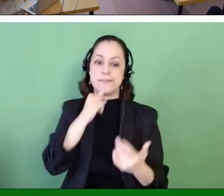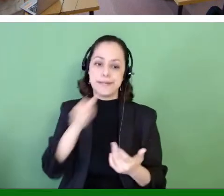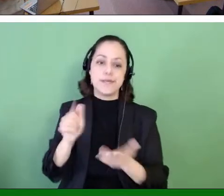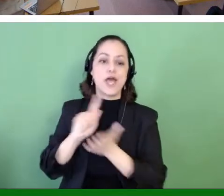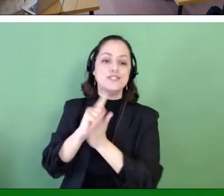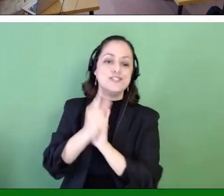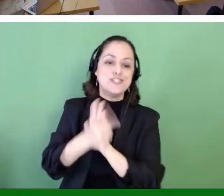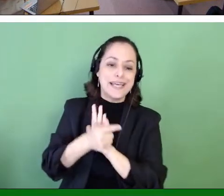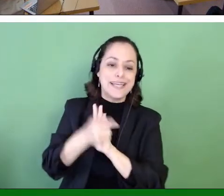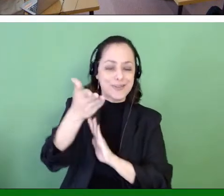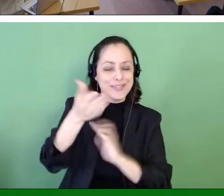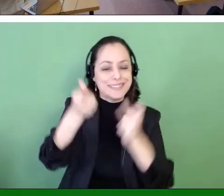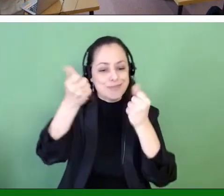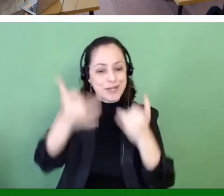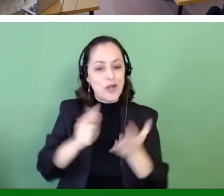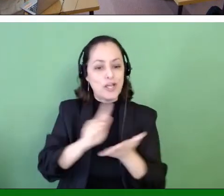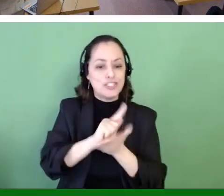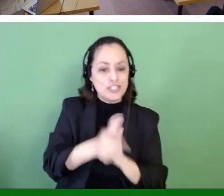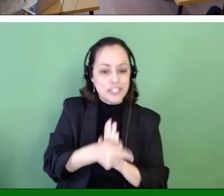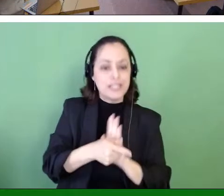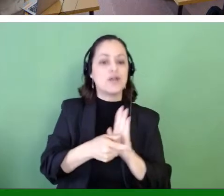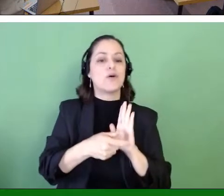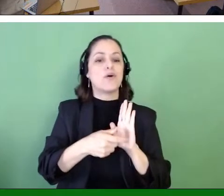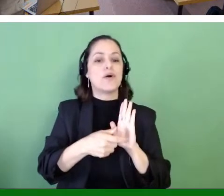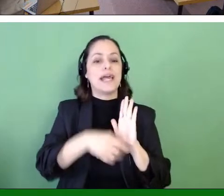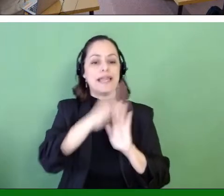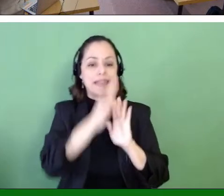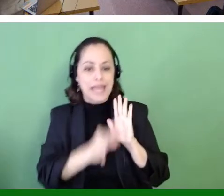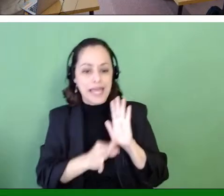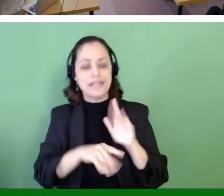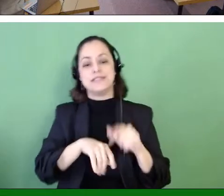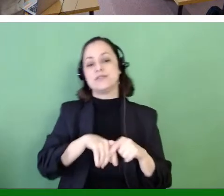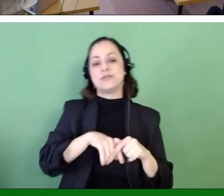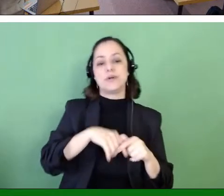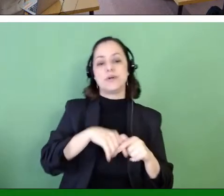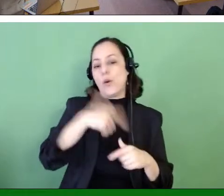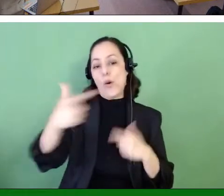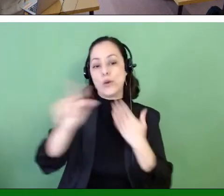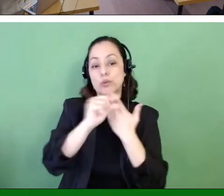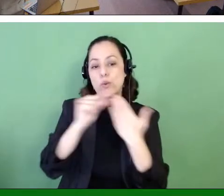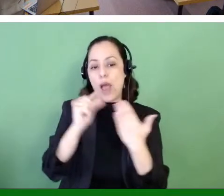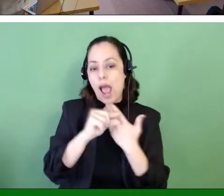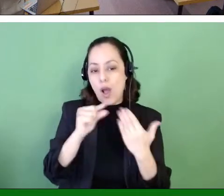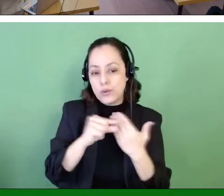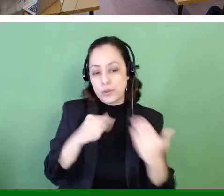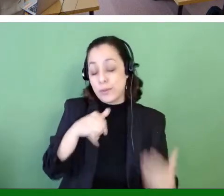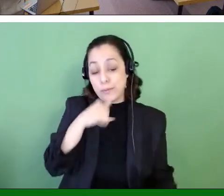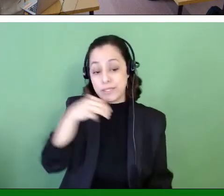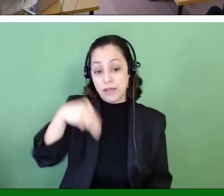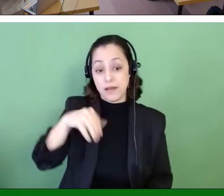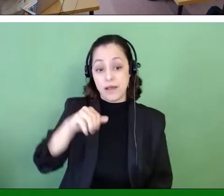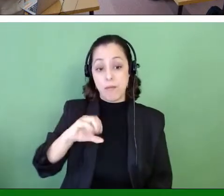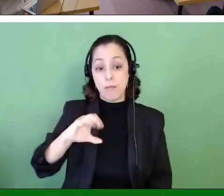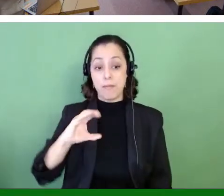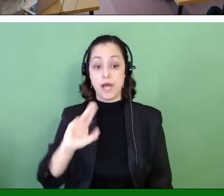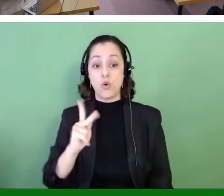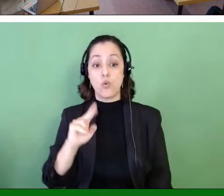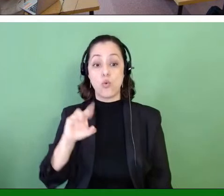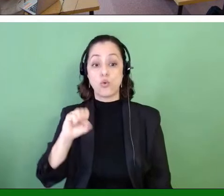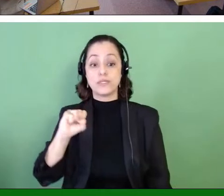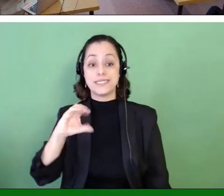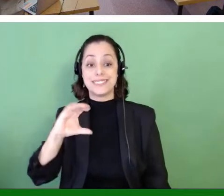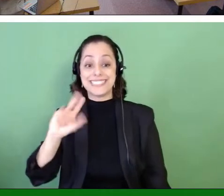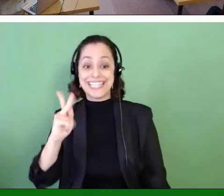gênero, para a gente detalhar, como, né, Marcuski ou, sei lá, outros autores que trabalham nessa perspectiva dos gêneros pessoais, etc.